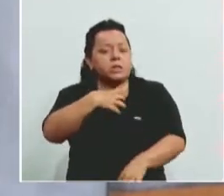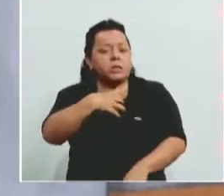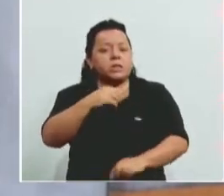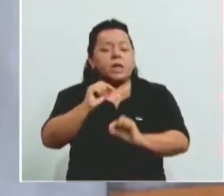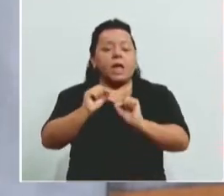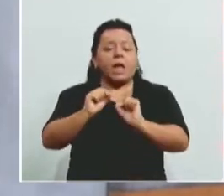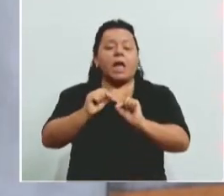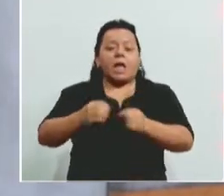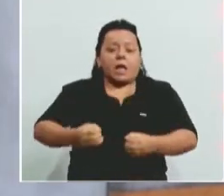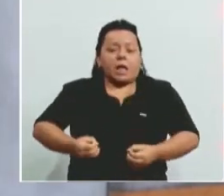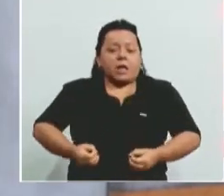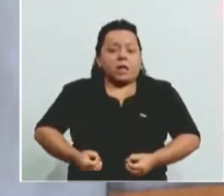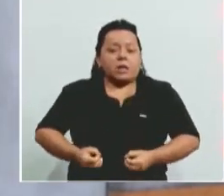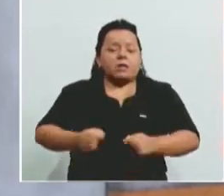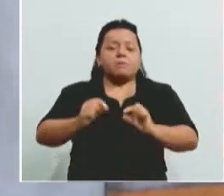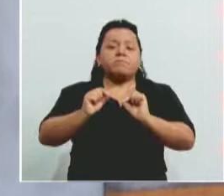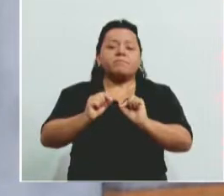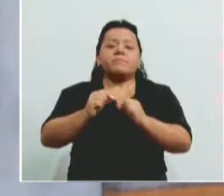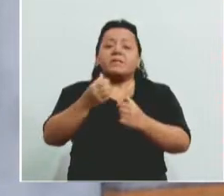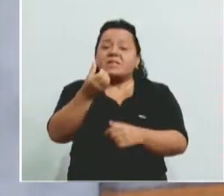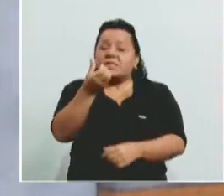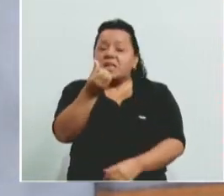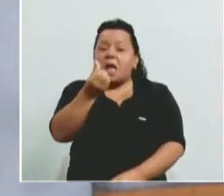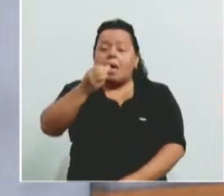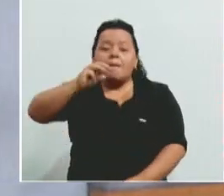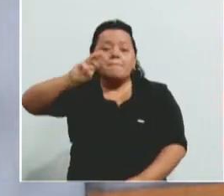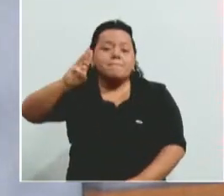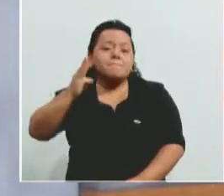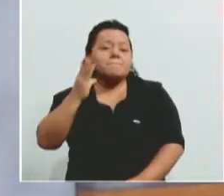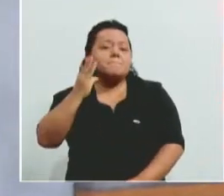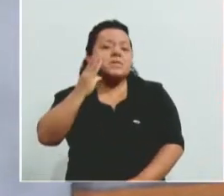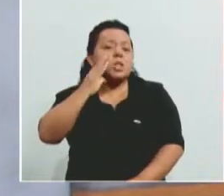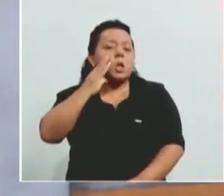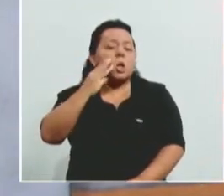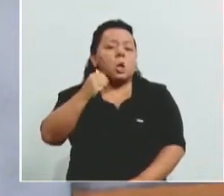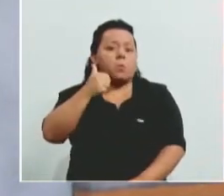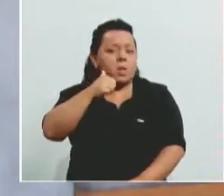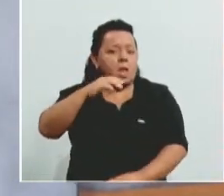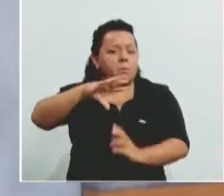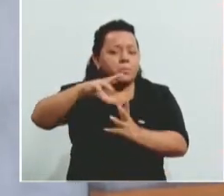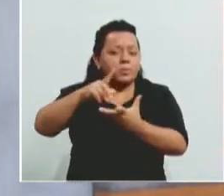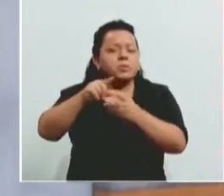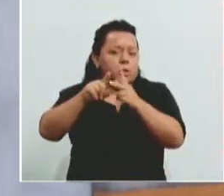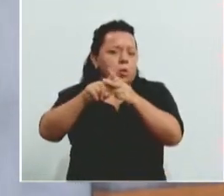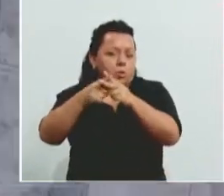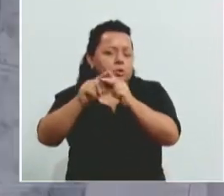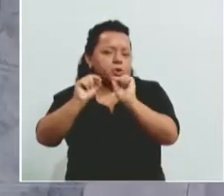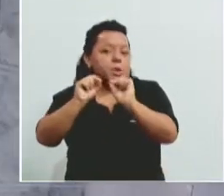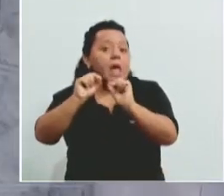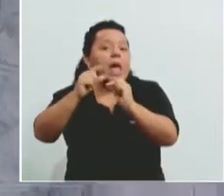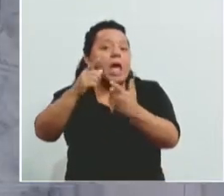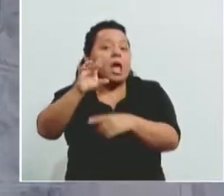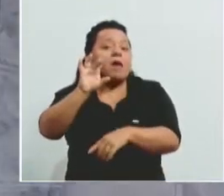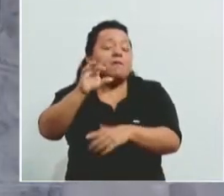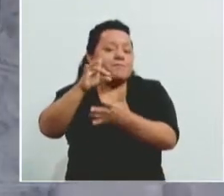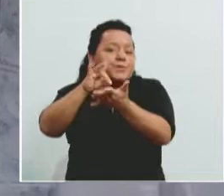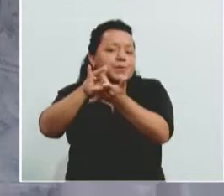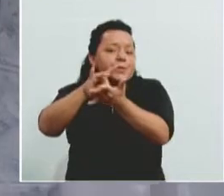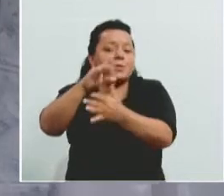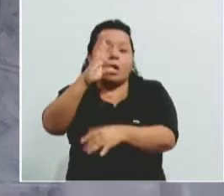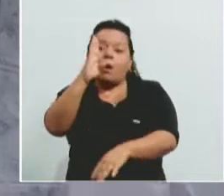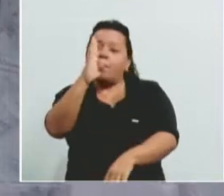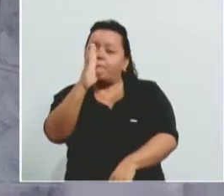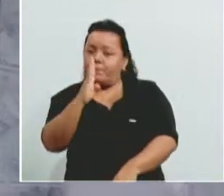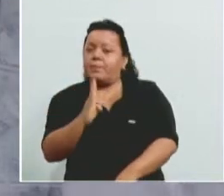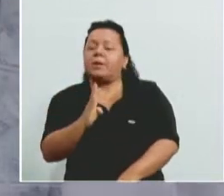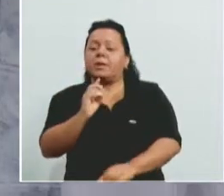endometriose, ela comete mais de 6 milhões de mulheres no mundo, mas na verdade no Brasil. Então, assim, a doença ela é muito mais comum do que a gente